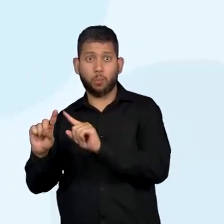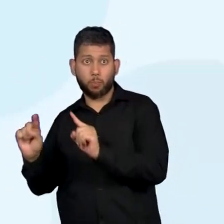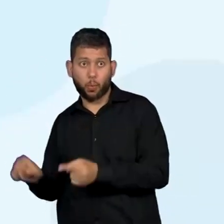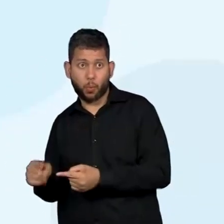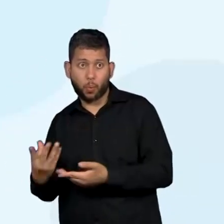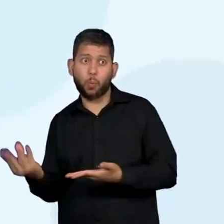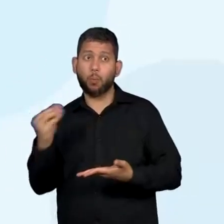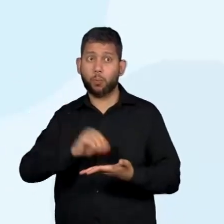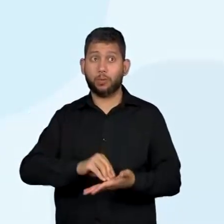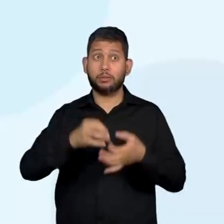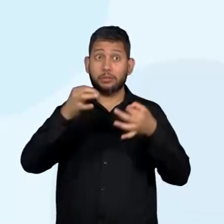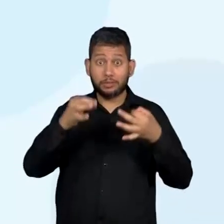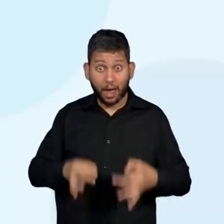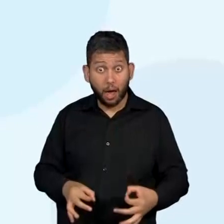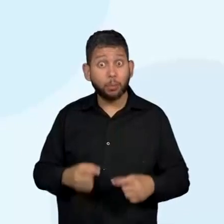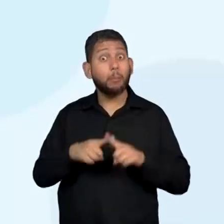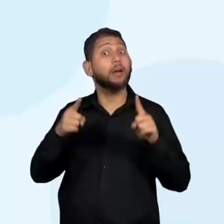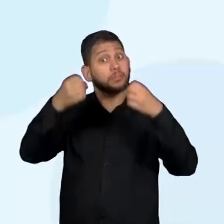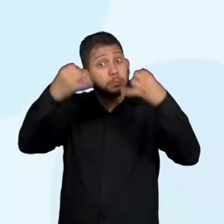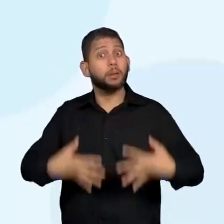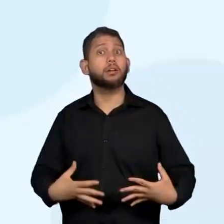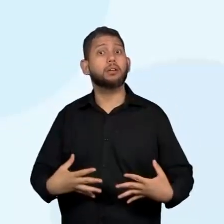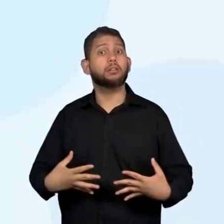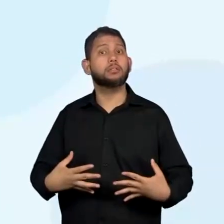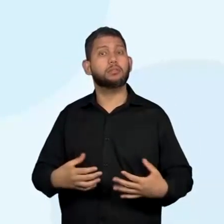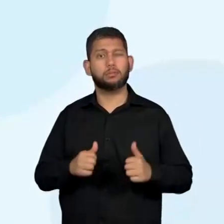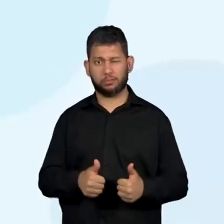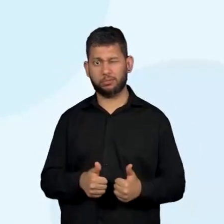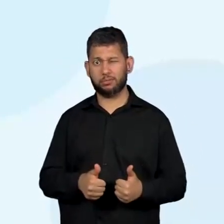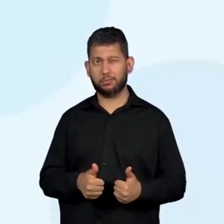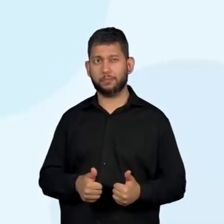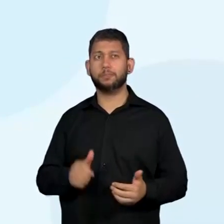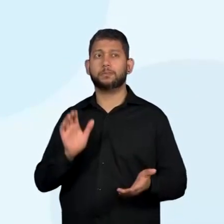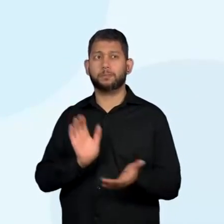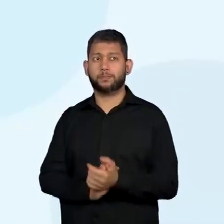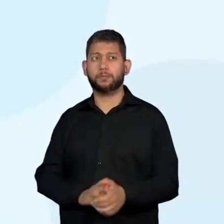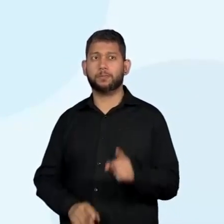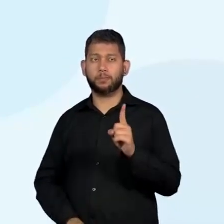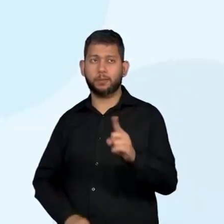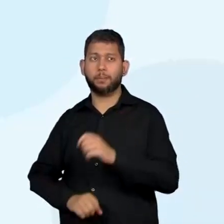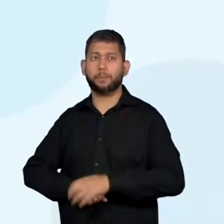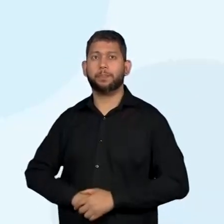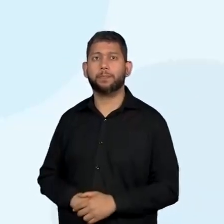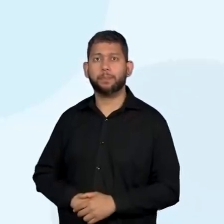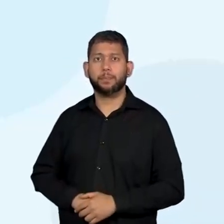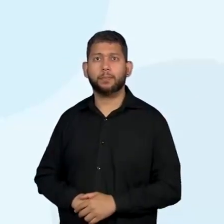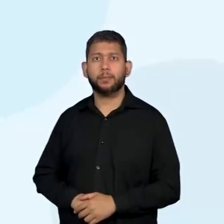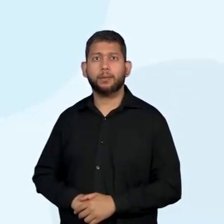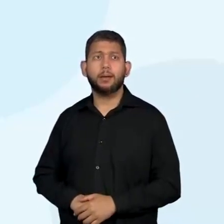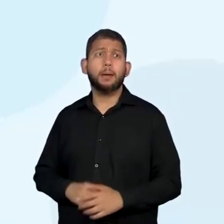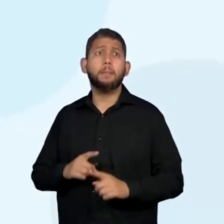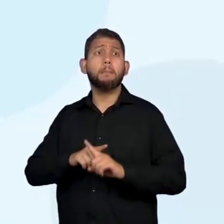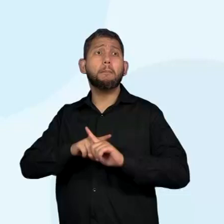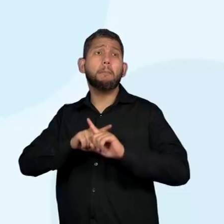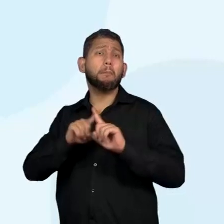sua escolha. Vai explicar. Igual comecei a aula, é o porquê. Então, vamos lá. Letra A.